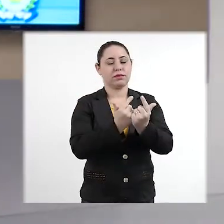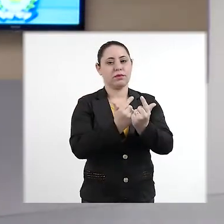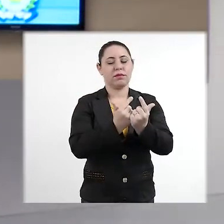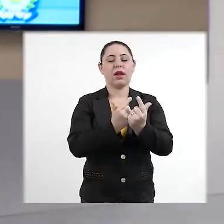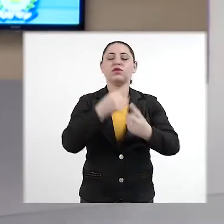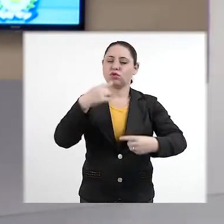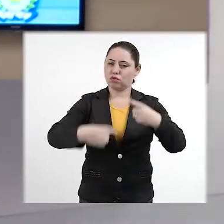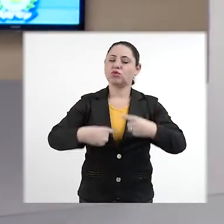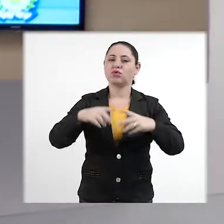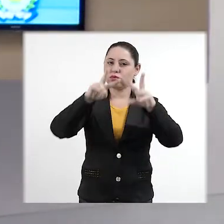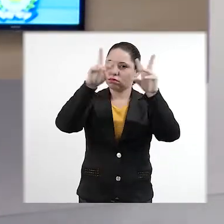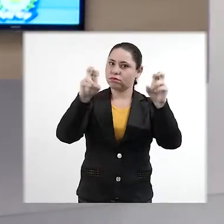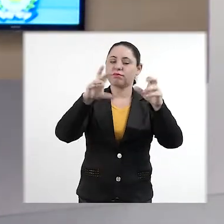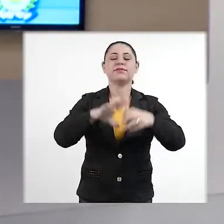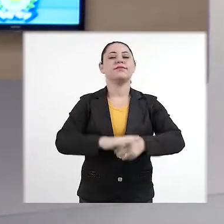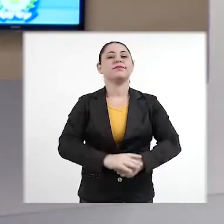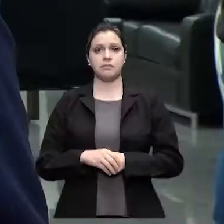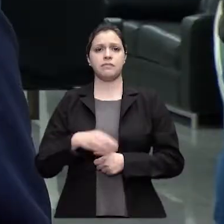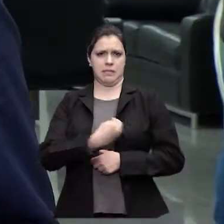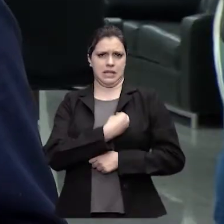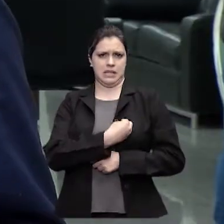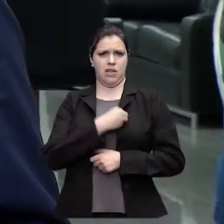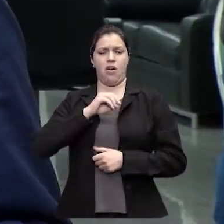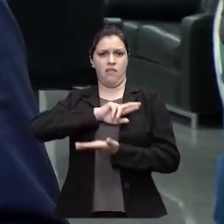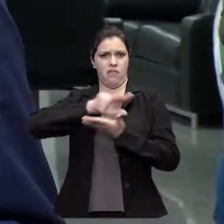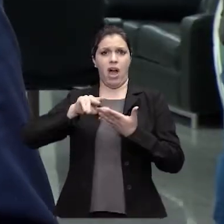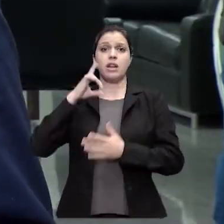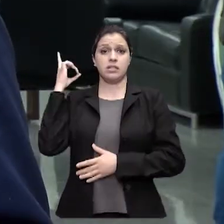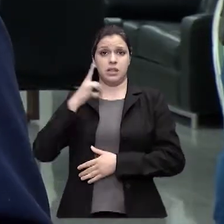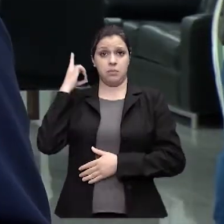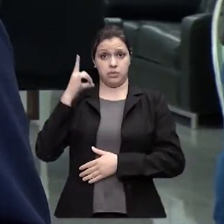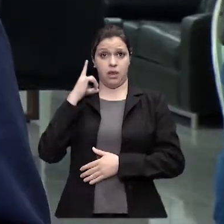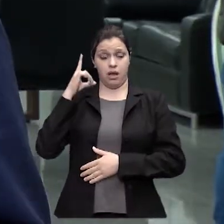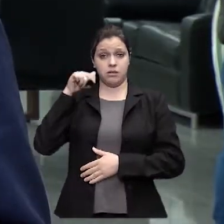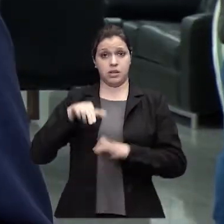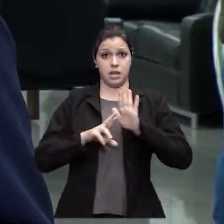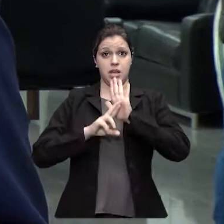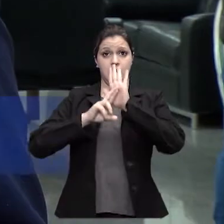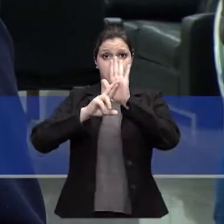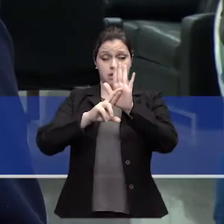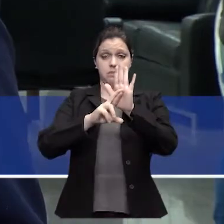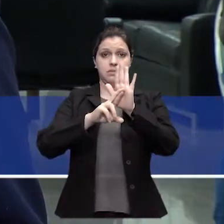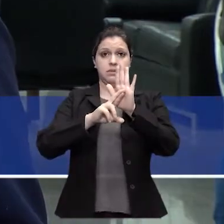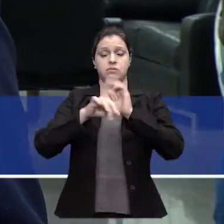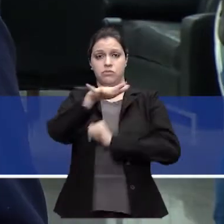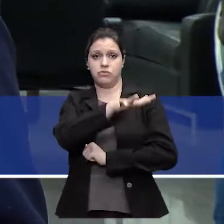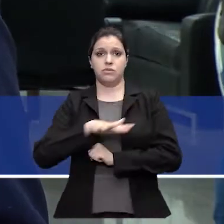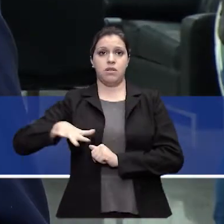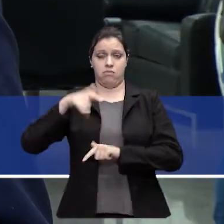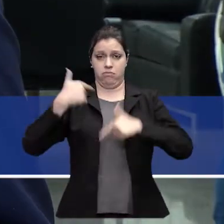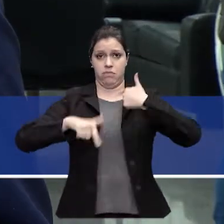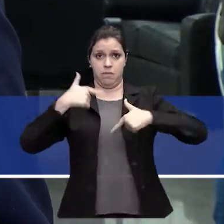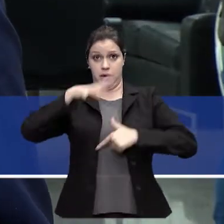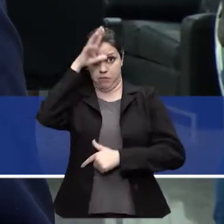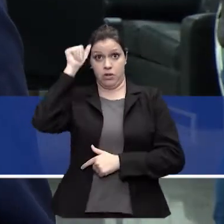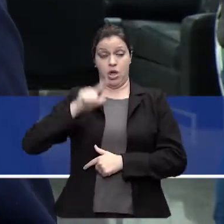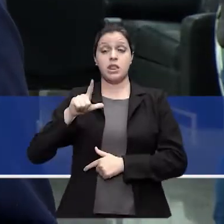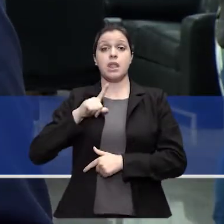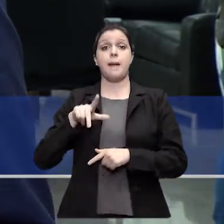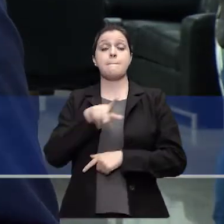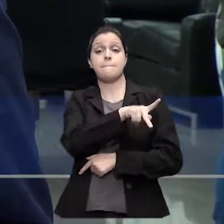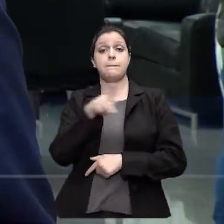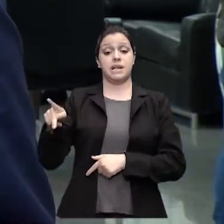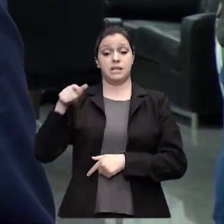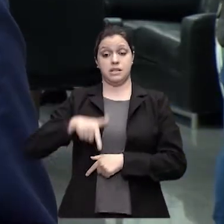de Leis tratou sobre o assunto. Com a presença de diversos deputados e representantes das federações do setor produtivo de Mato Grosso do Sul,